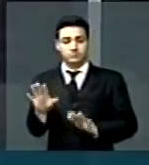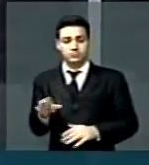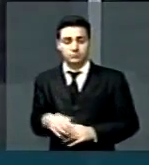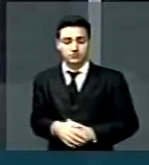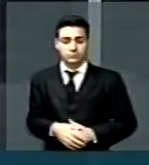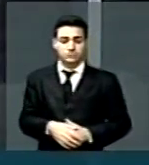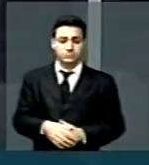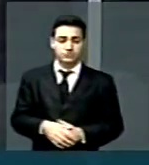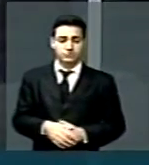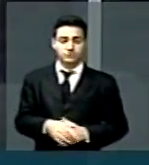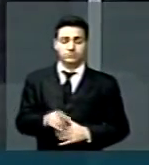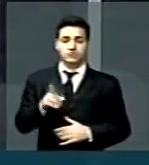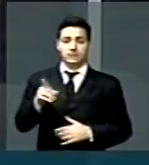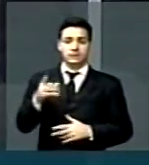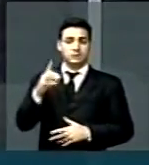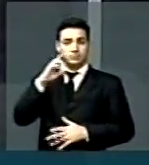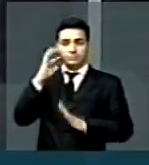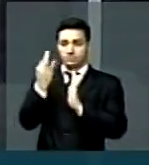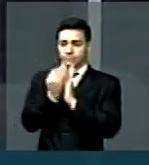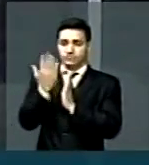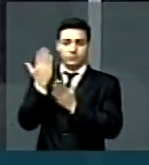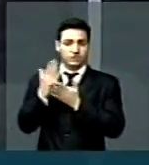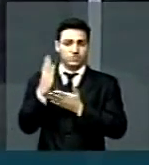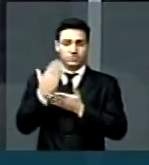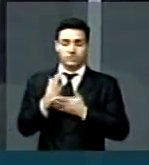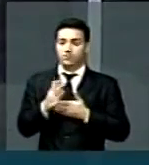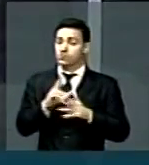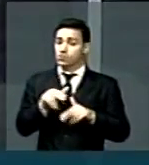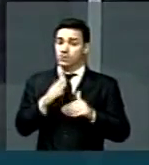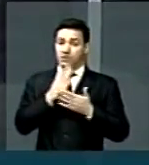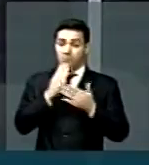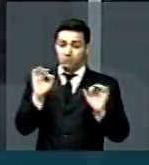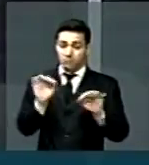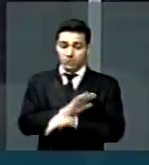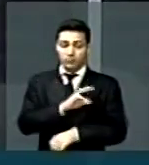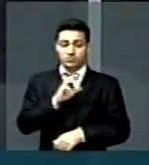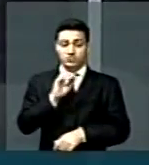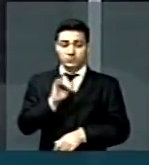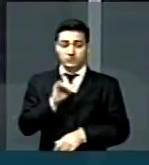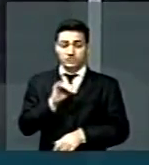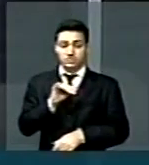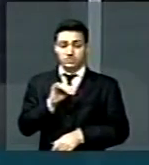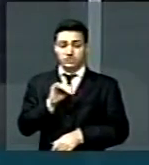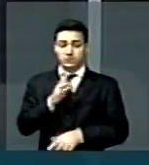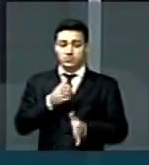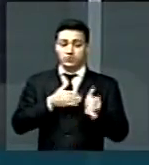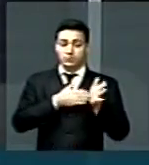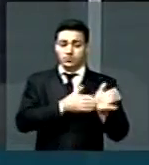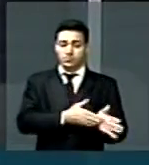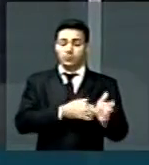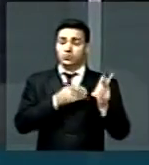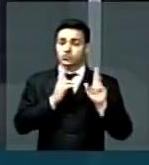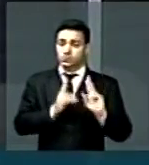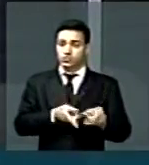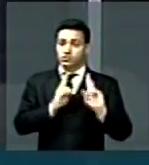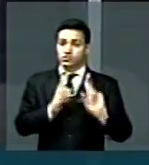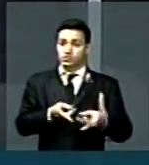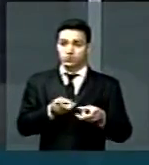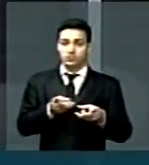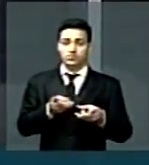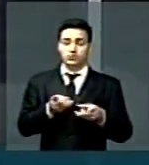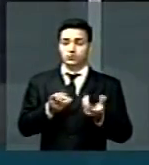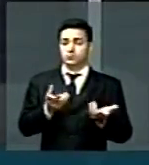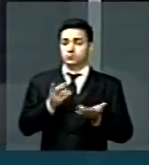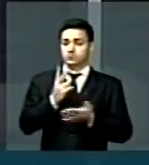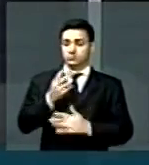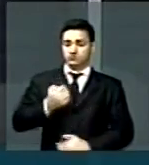conforme nossos princípios, nunca será completa se Jerusalém sigue e se mantém sob esta ocupação